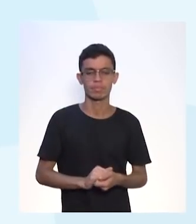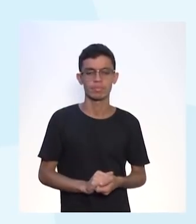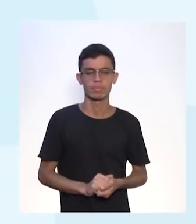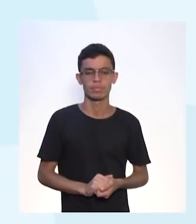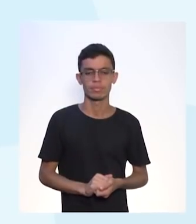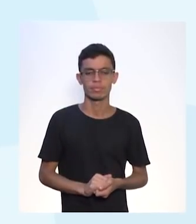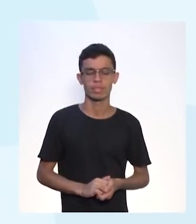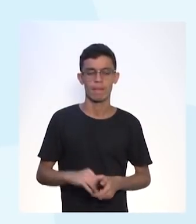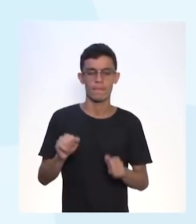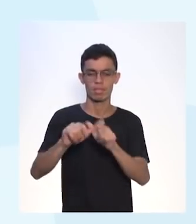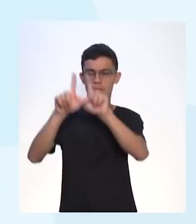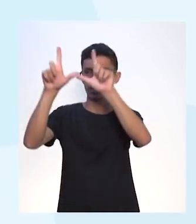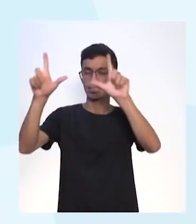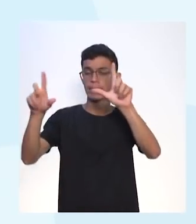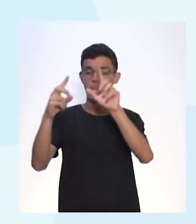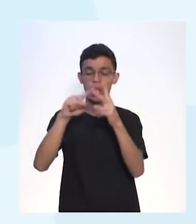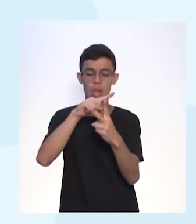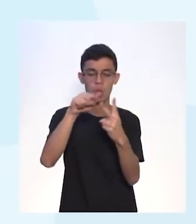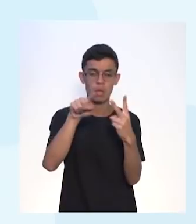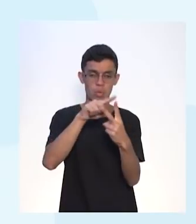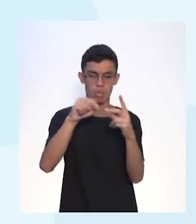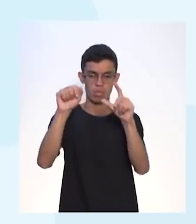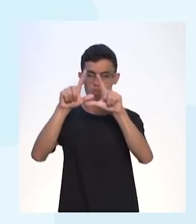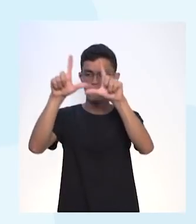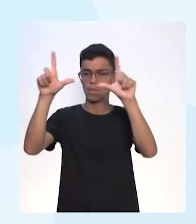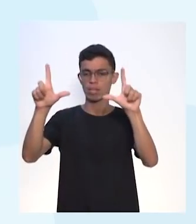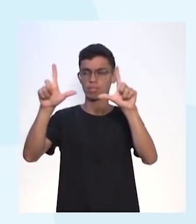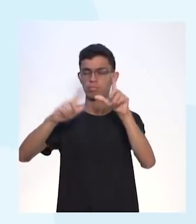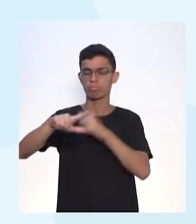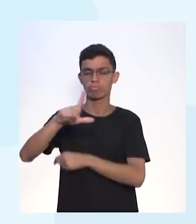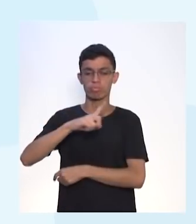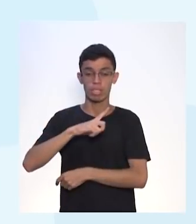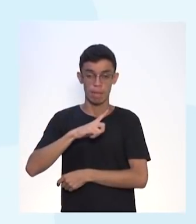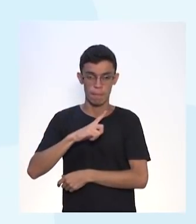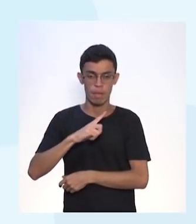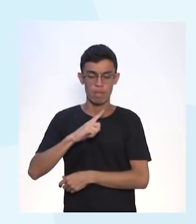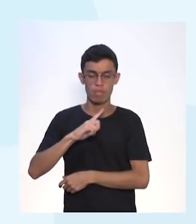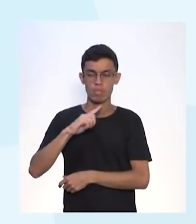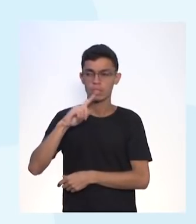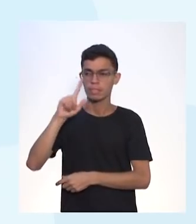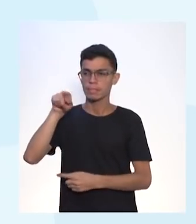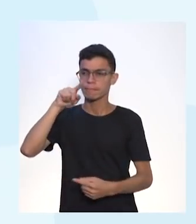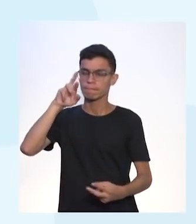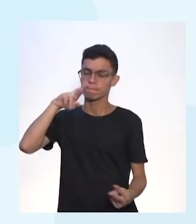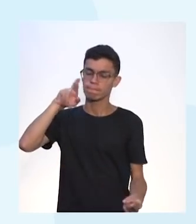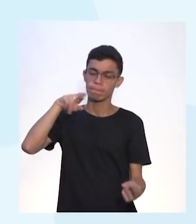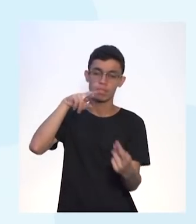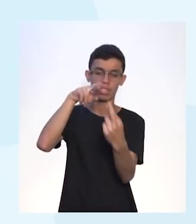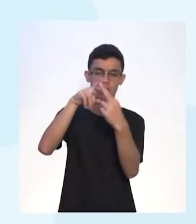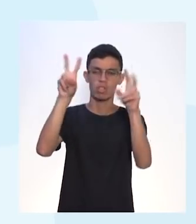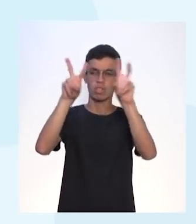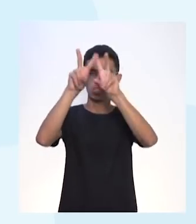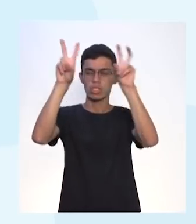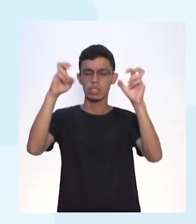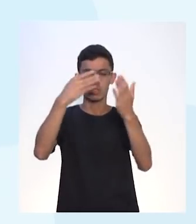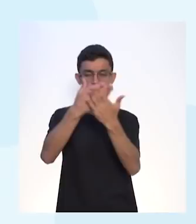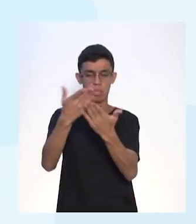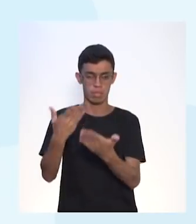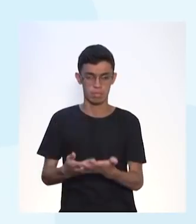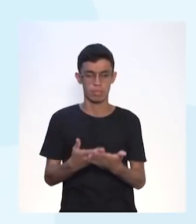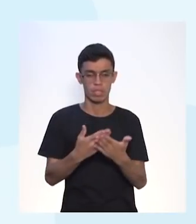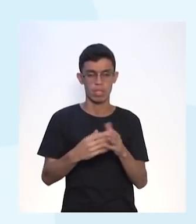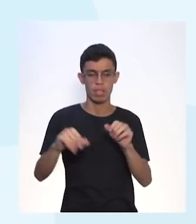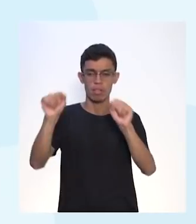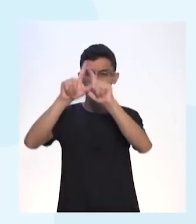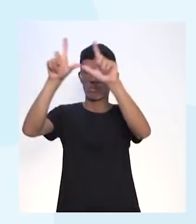vamos analisar dois cartazes, que também vamos continuar fazendo referência ao título da aula. Tá? Leia